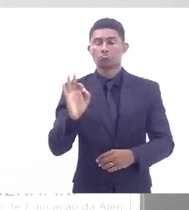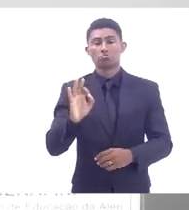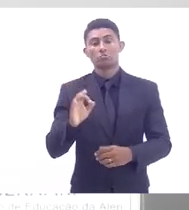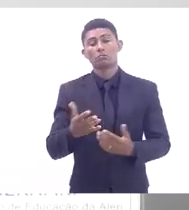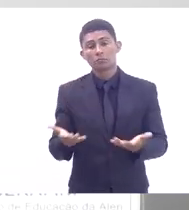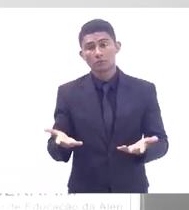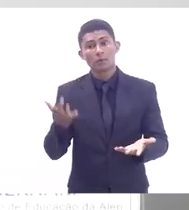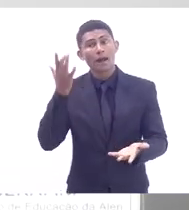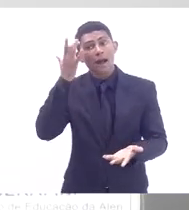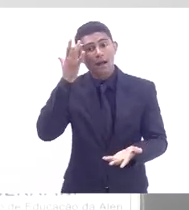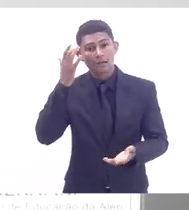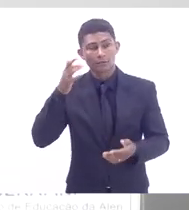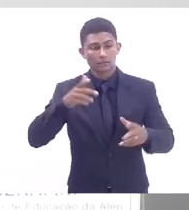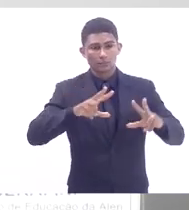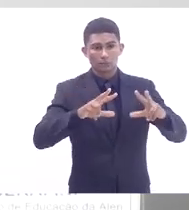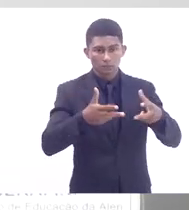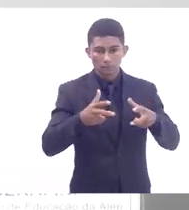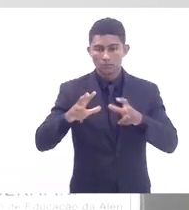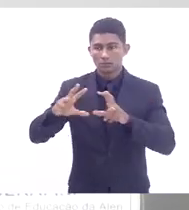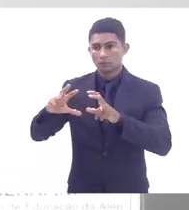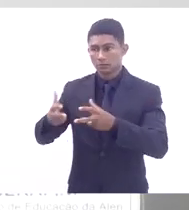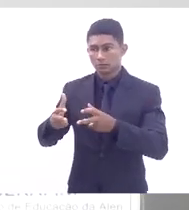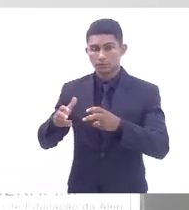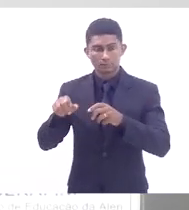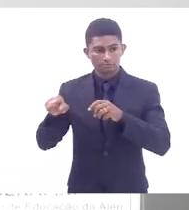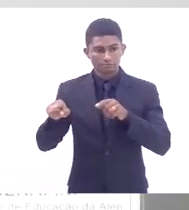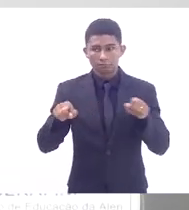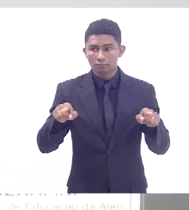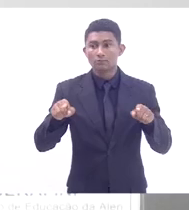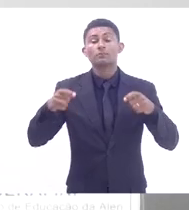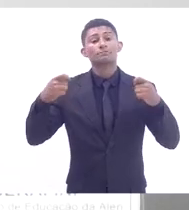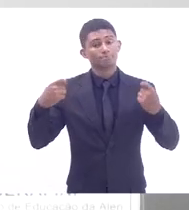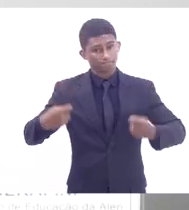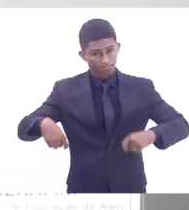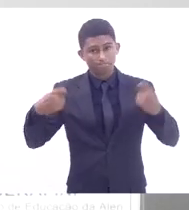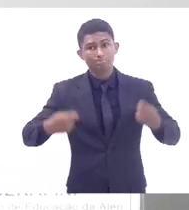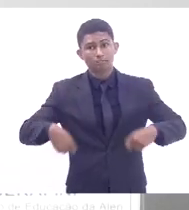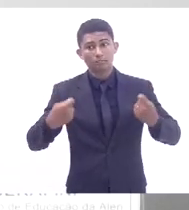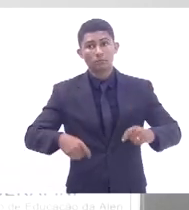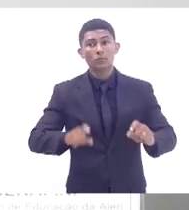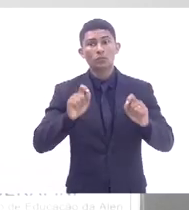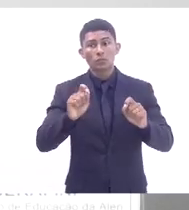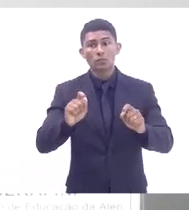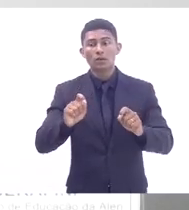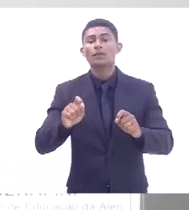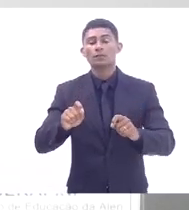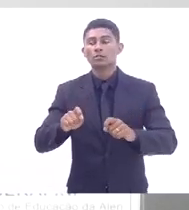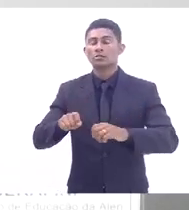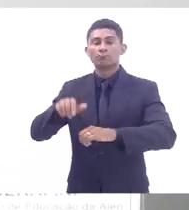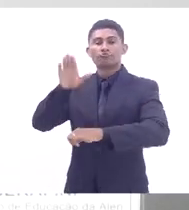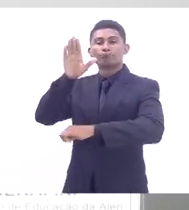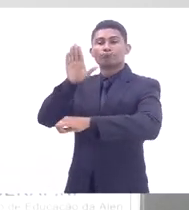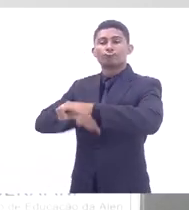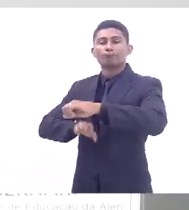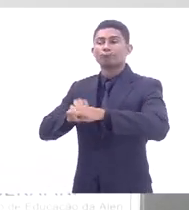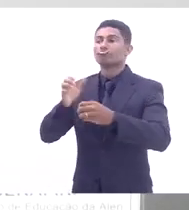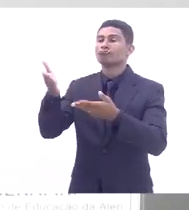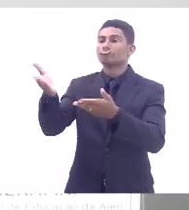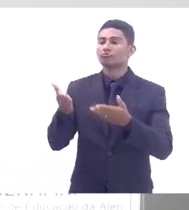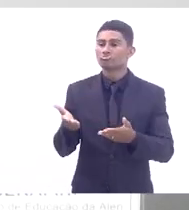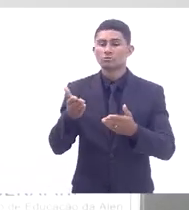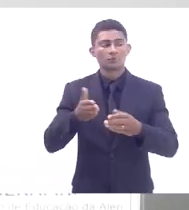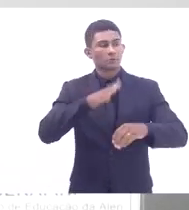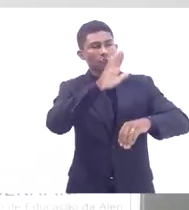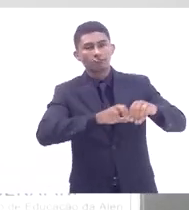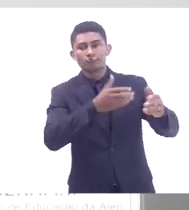eu acho que as nossas condições vão ficar com a necessidade de proceder a convocações para que a gente consiga dentro do